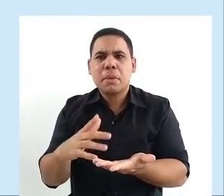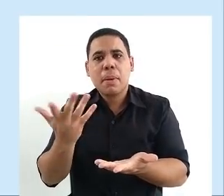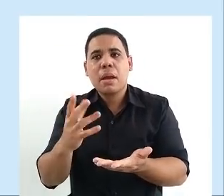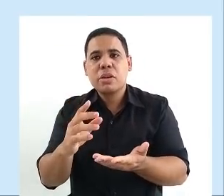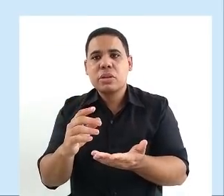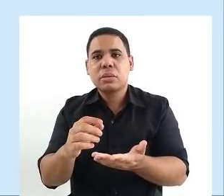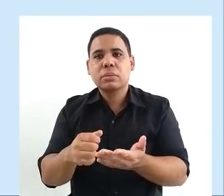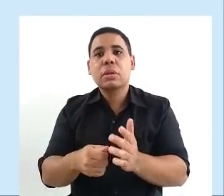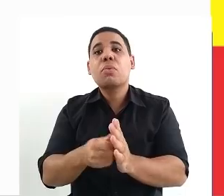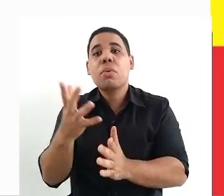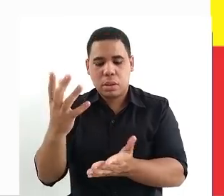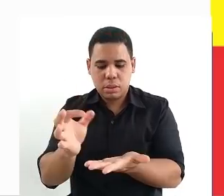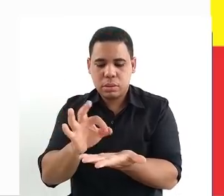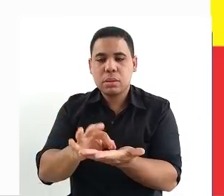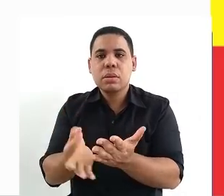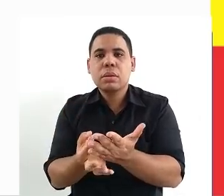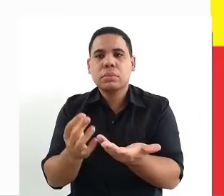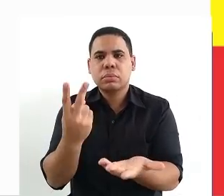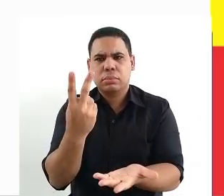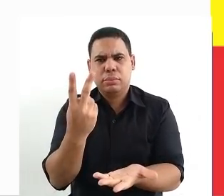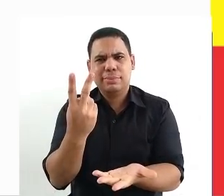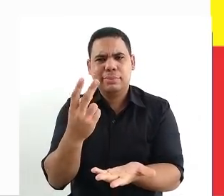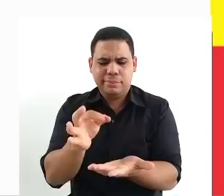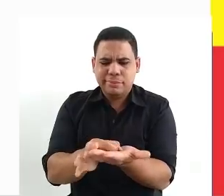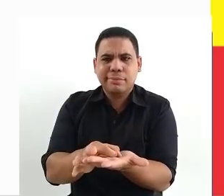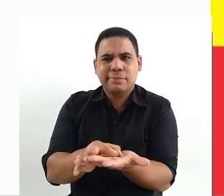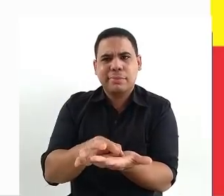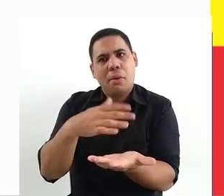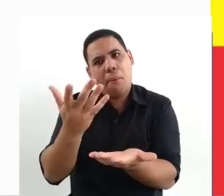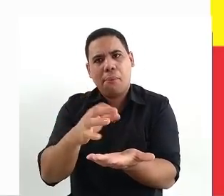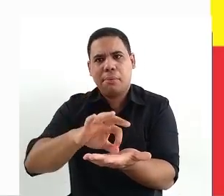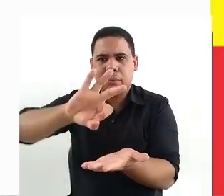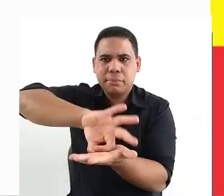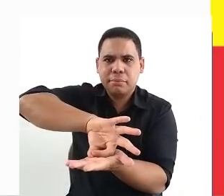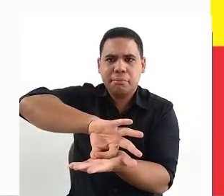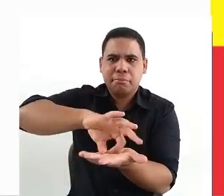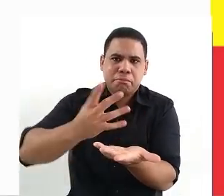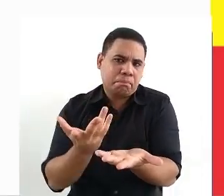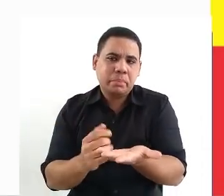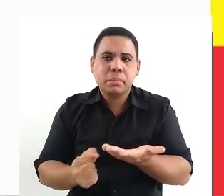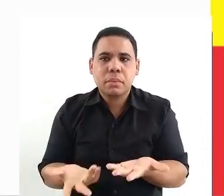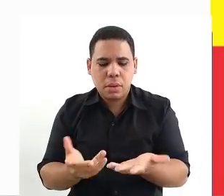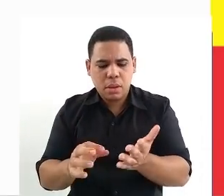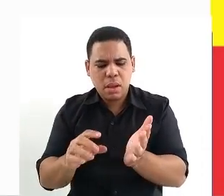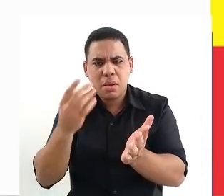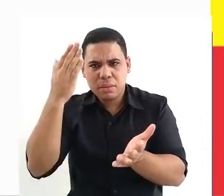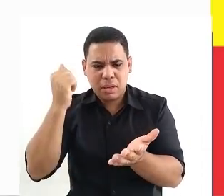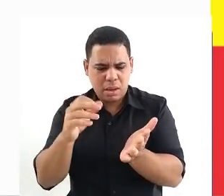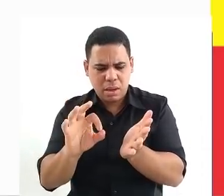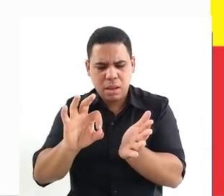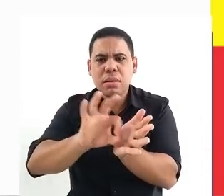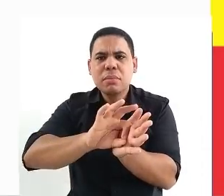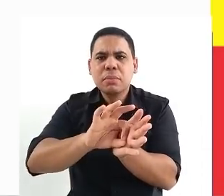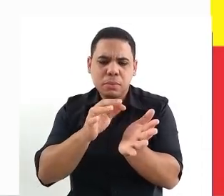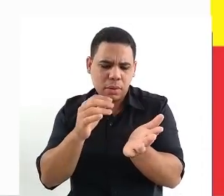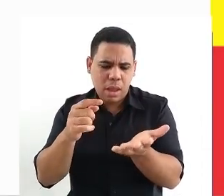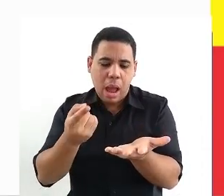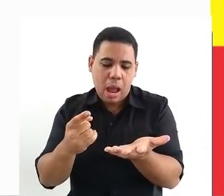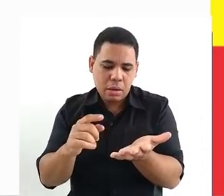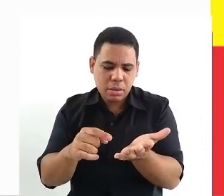lançamento de moedas, retirar aleatoriamente cartas do baralho, sortear números, como você está vendo aí os